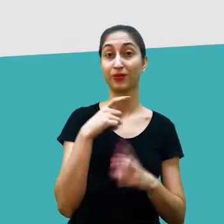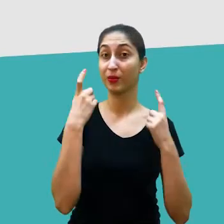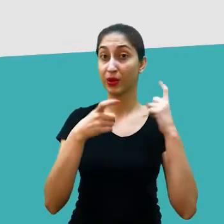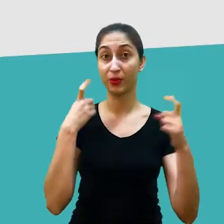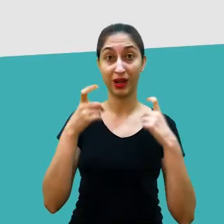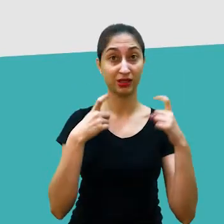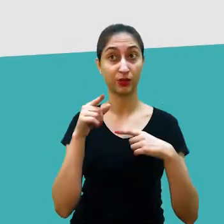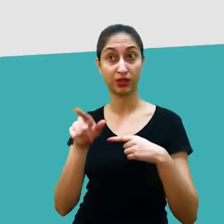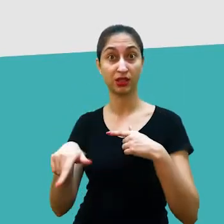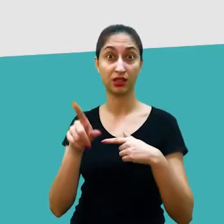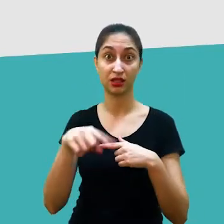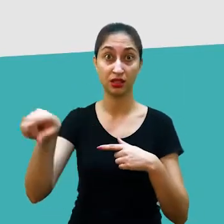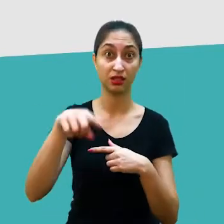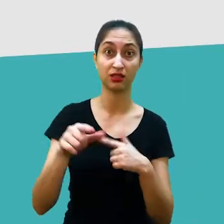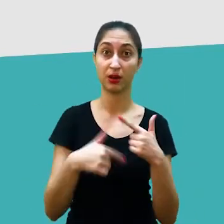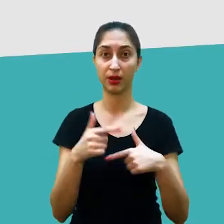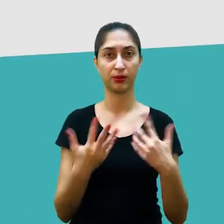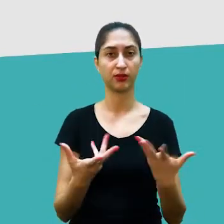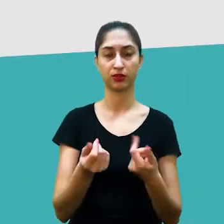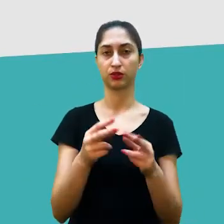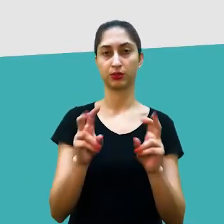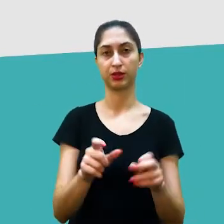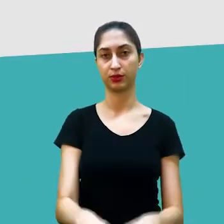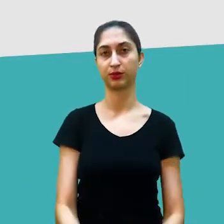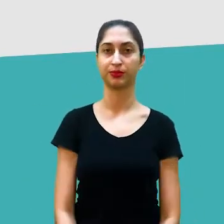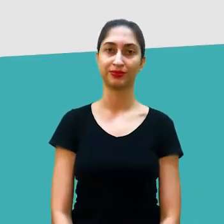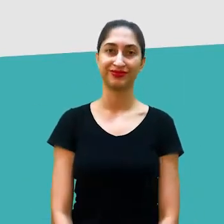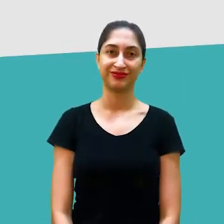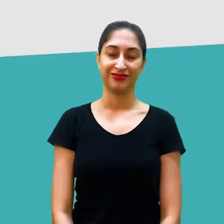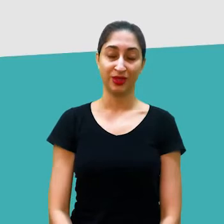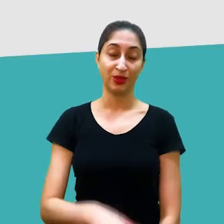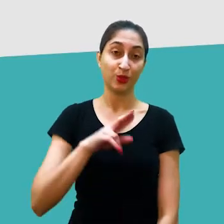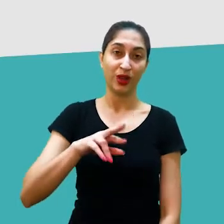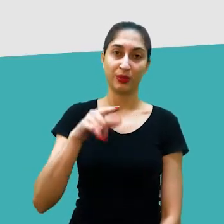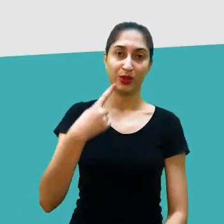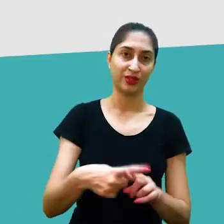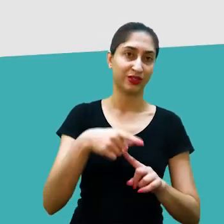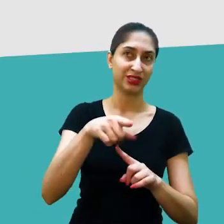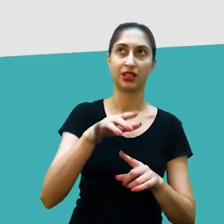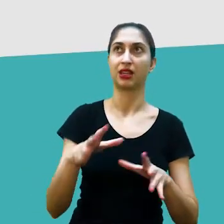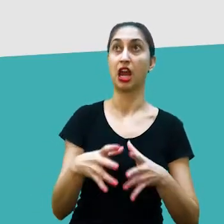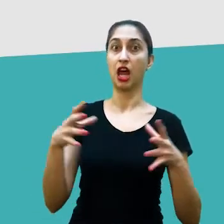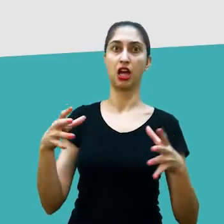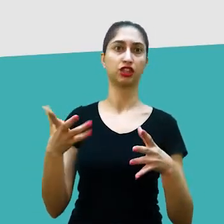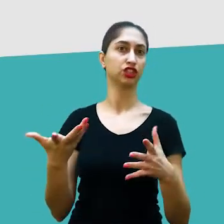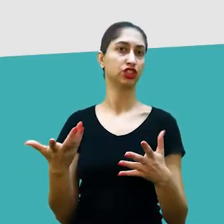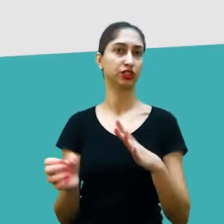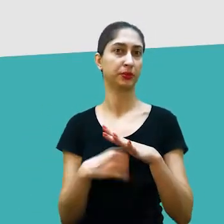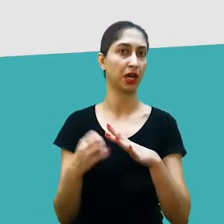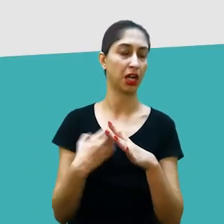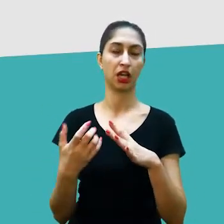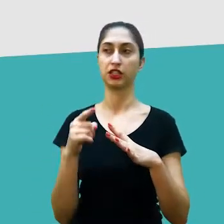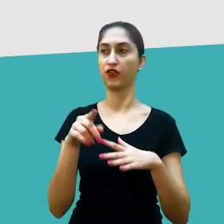estão fazendo um trabalho incrível sobre isso. Então, não é porque você é uma grande empresa que gera milhões de empregos